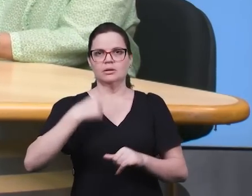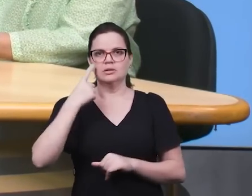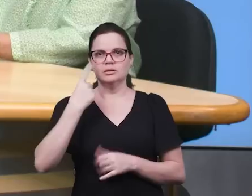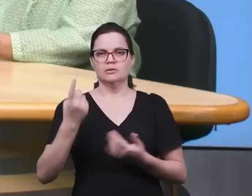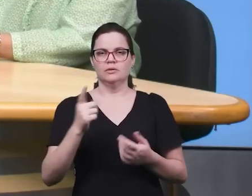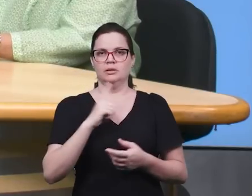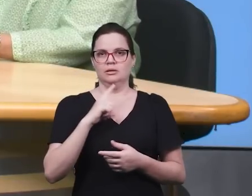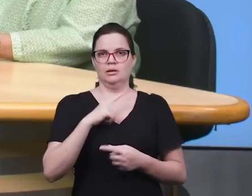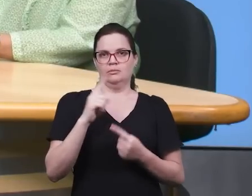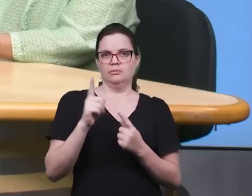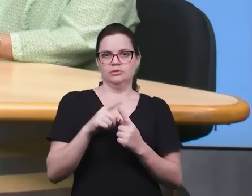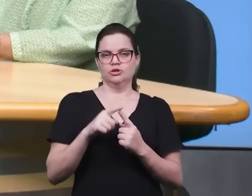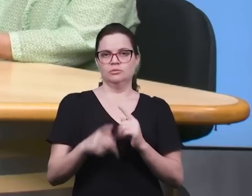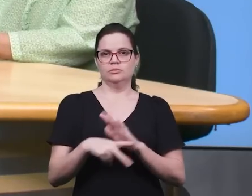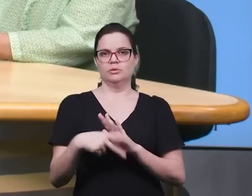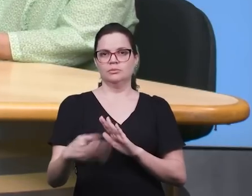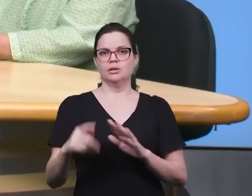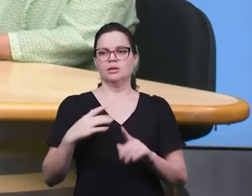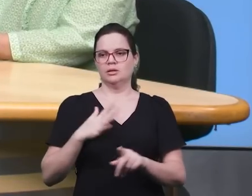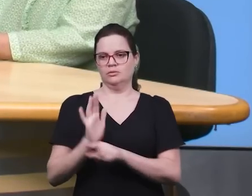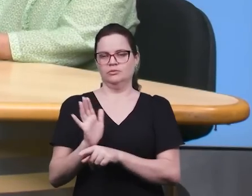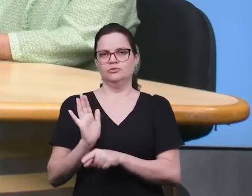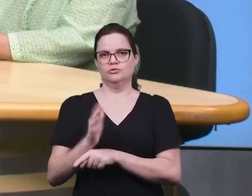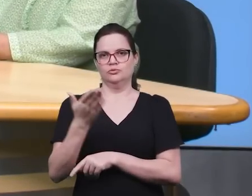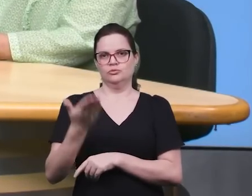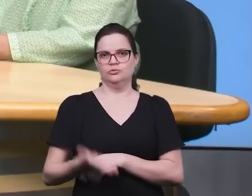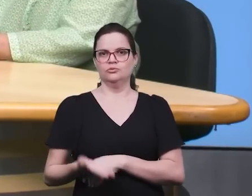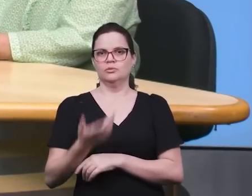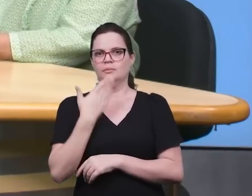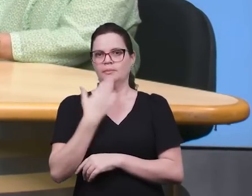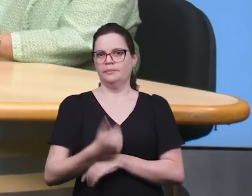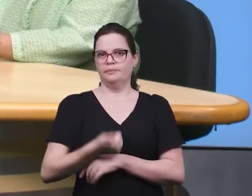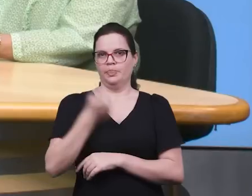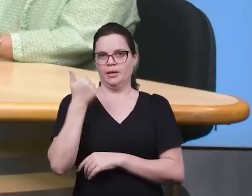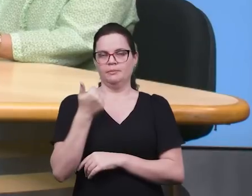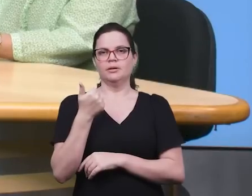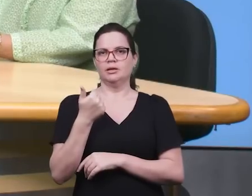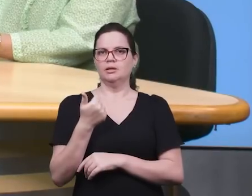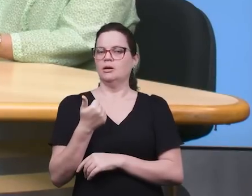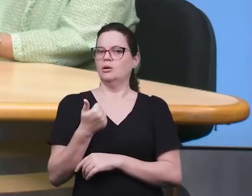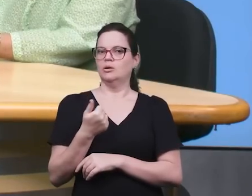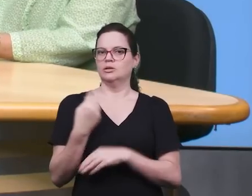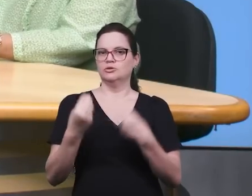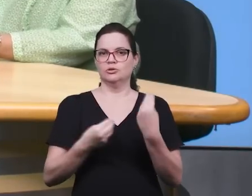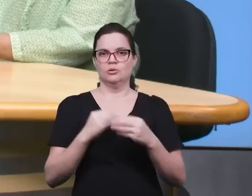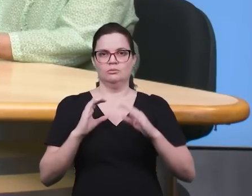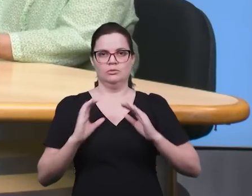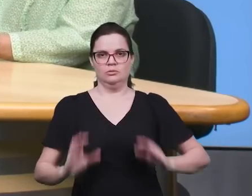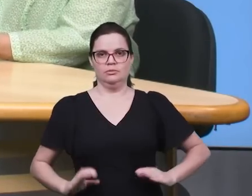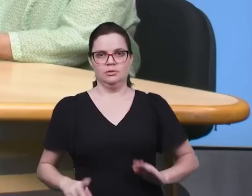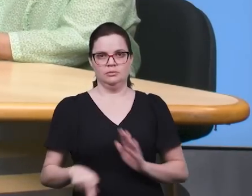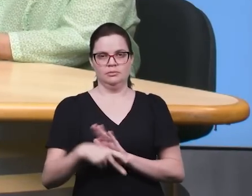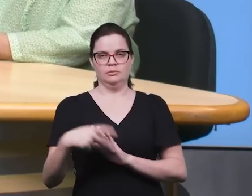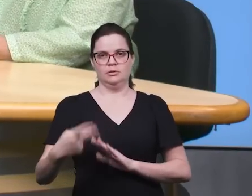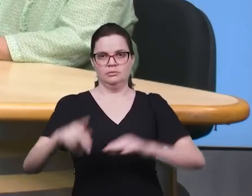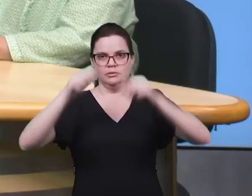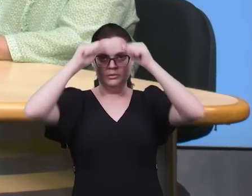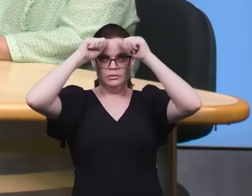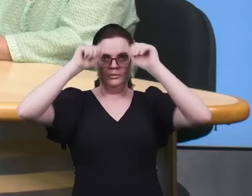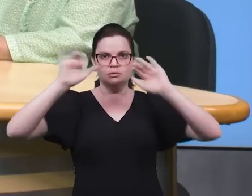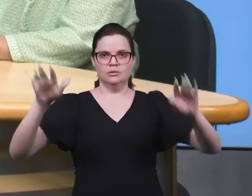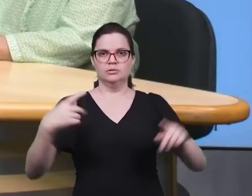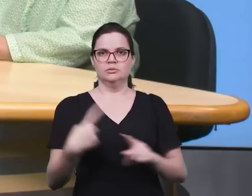ali do alimento, que favorece a melhora né, Sim, do sim. comportamento do autista, né?